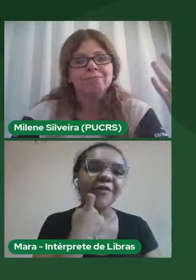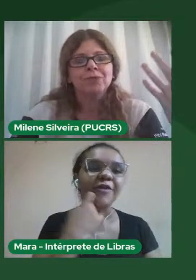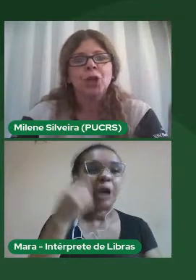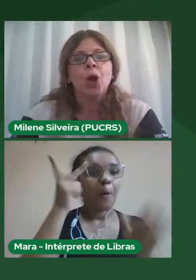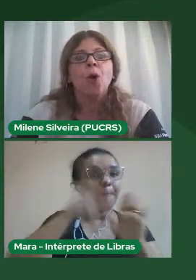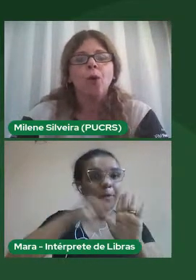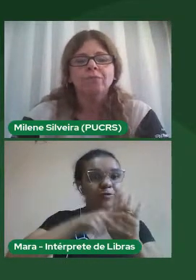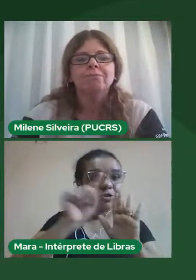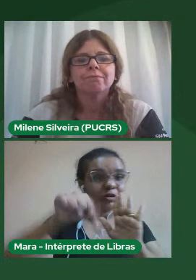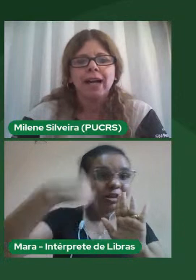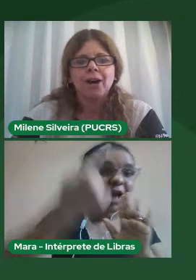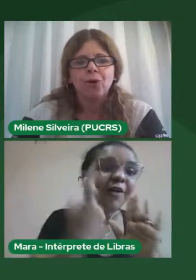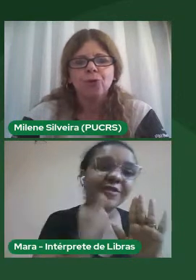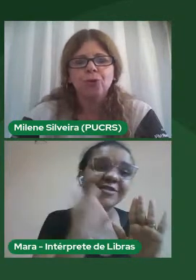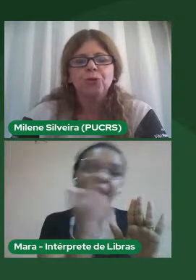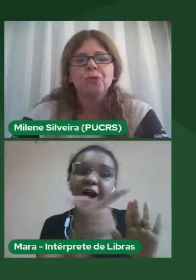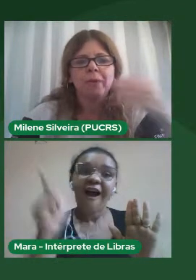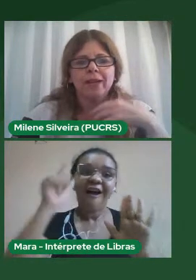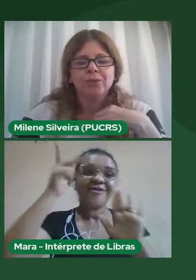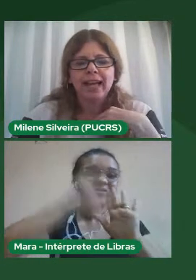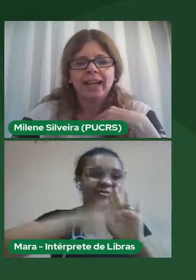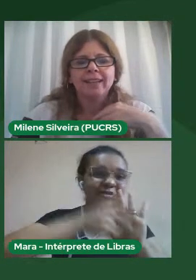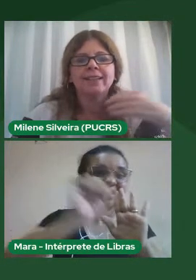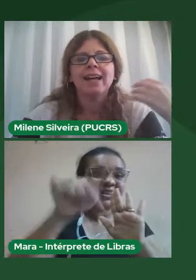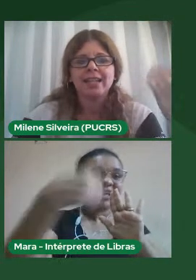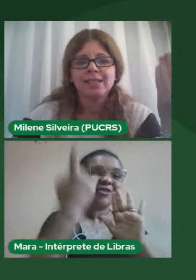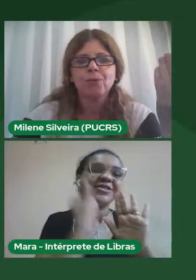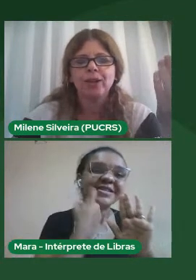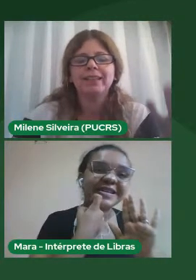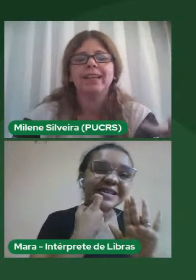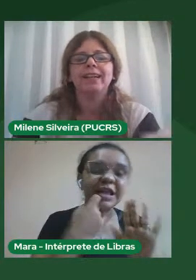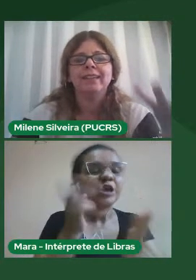E o orgulho do momento, né?